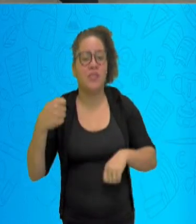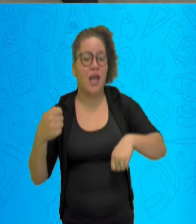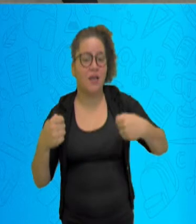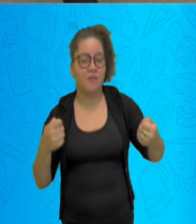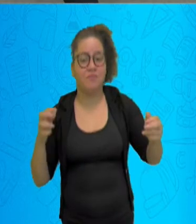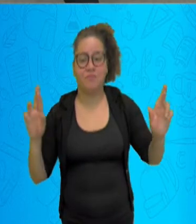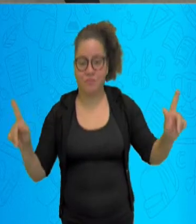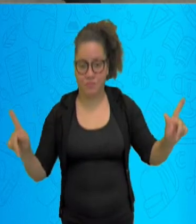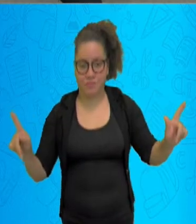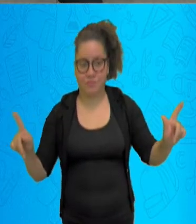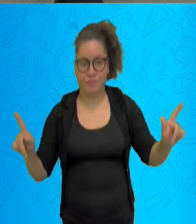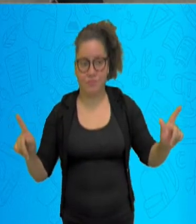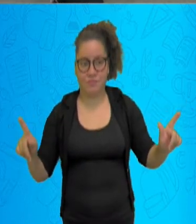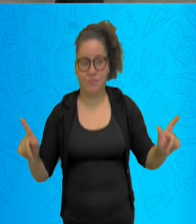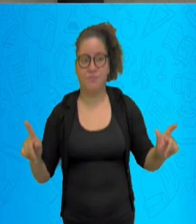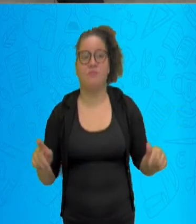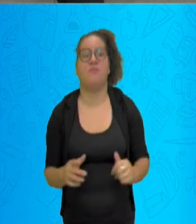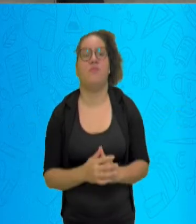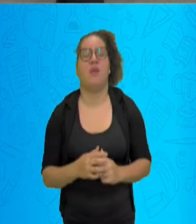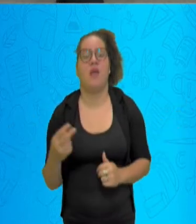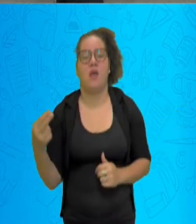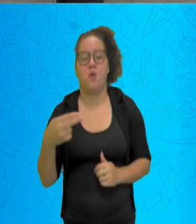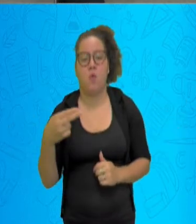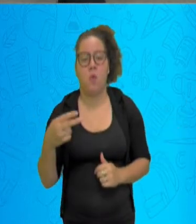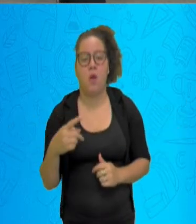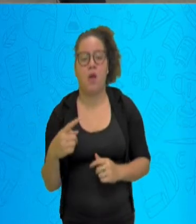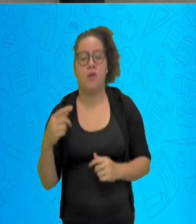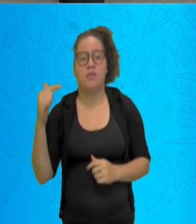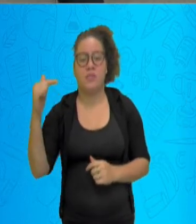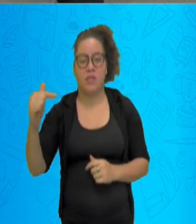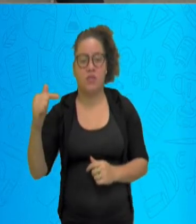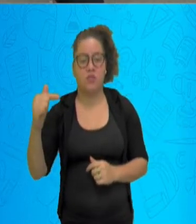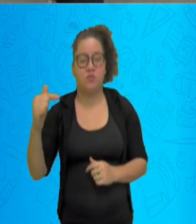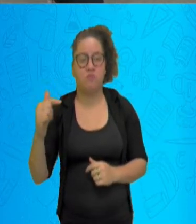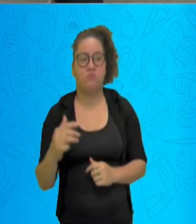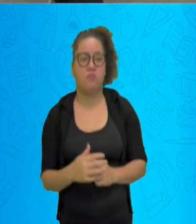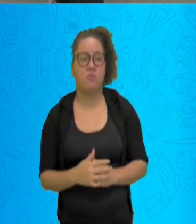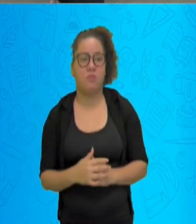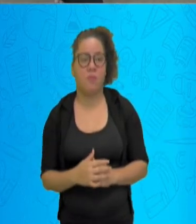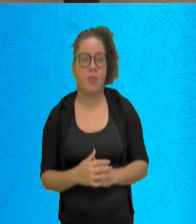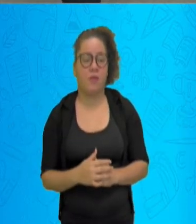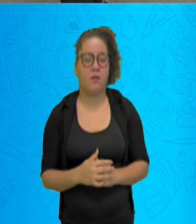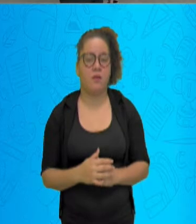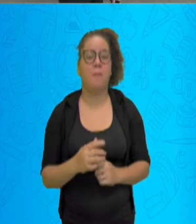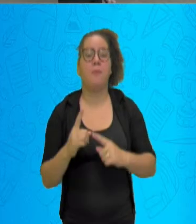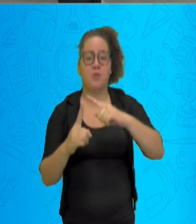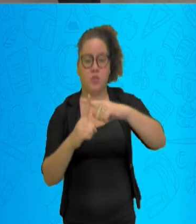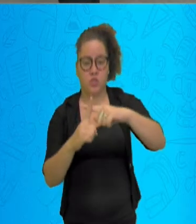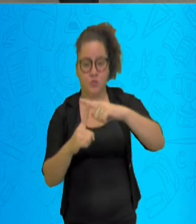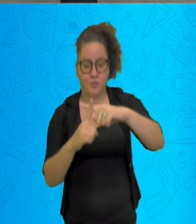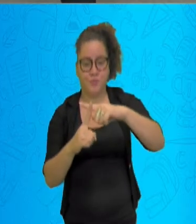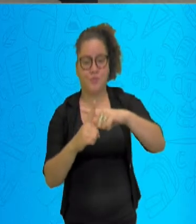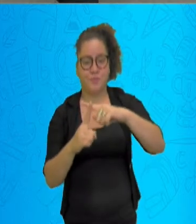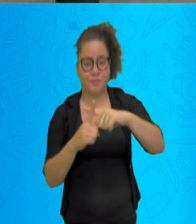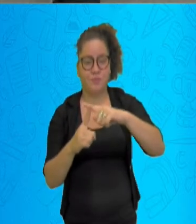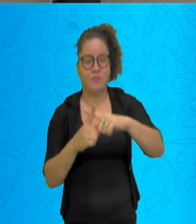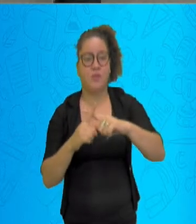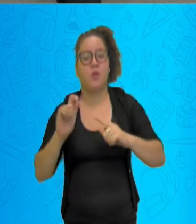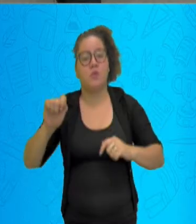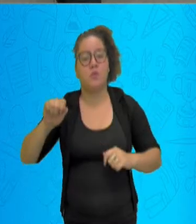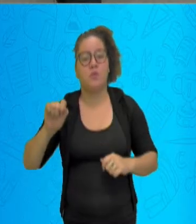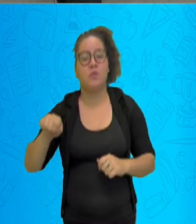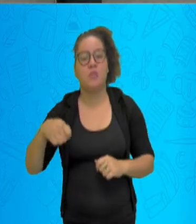diferentes. 13 menos 6 é igual a 7. 7, o quê? Positivo, porque é o sinal